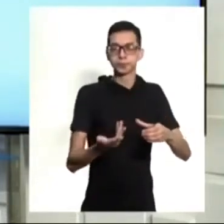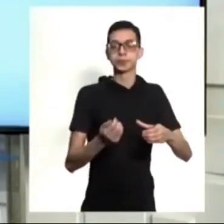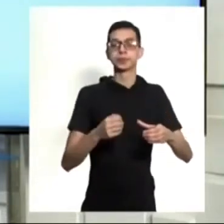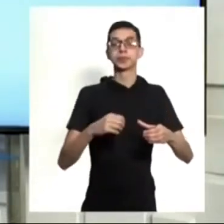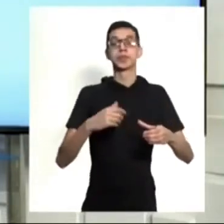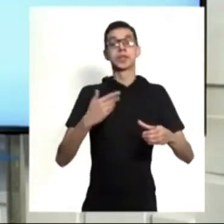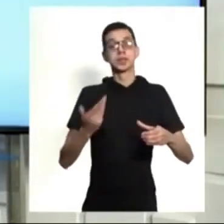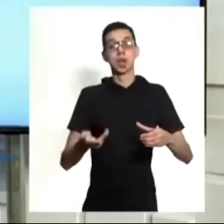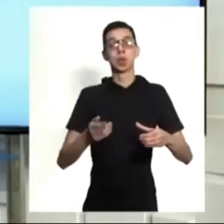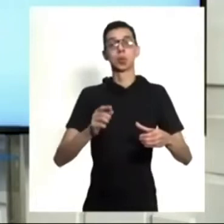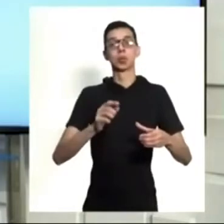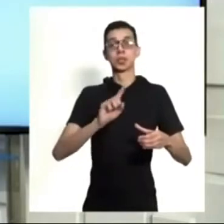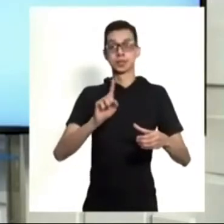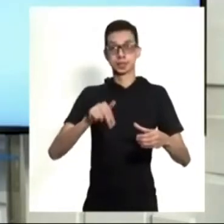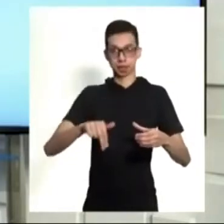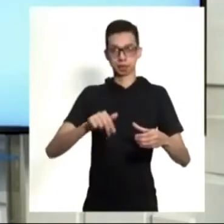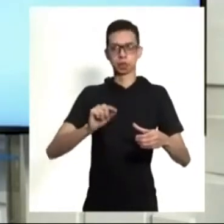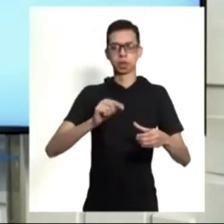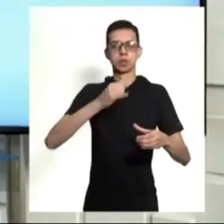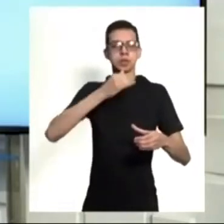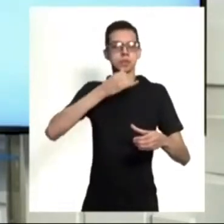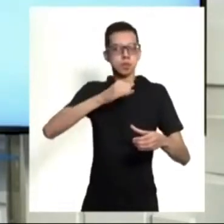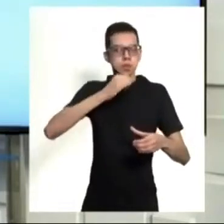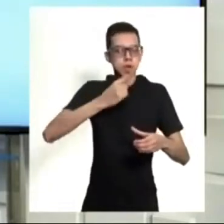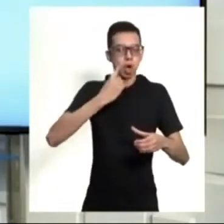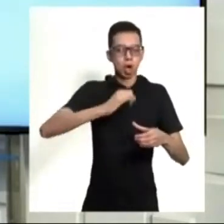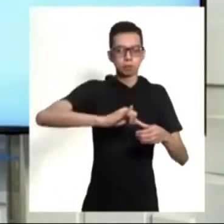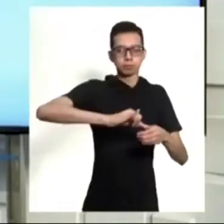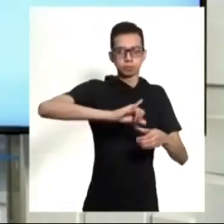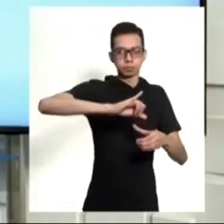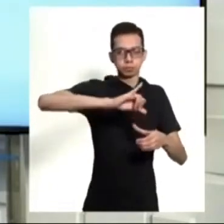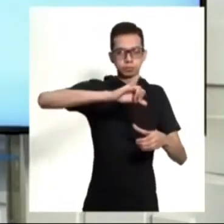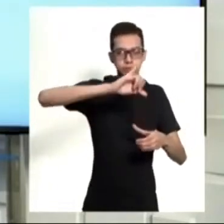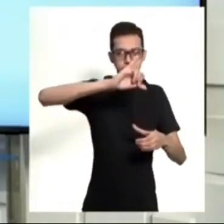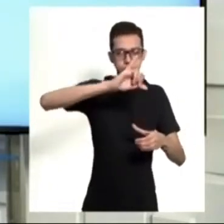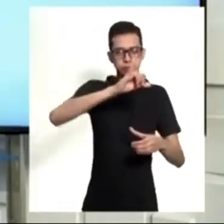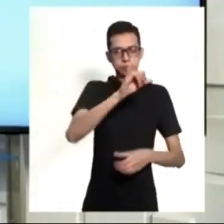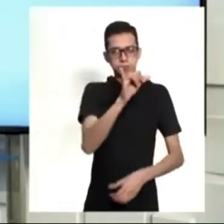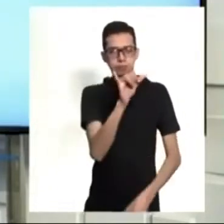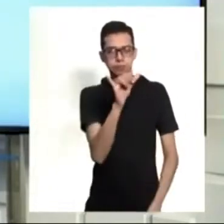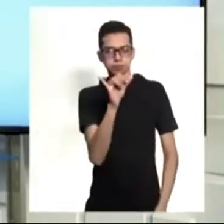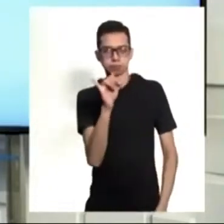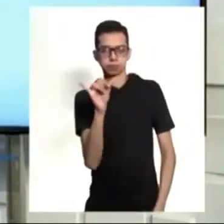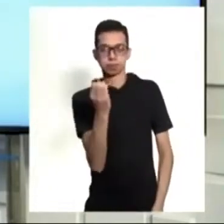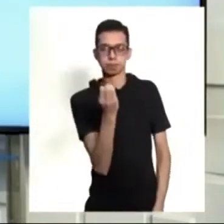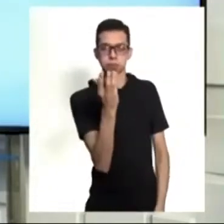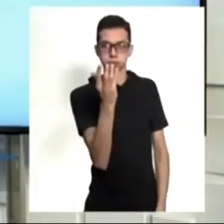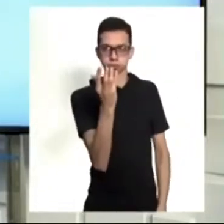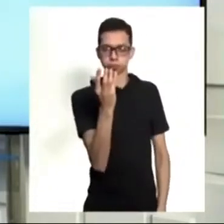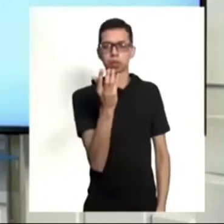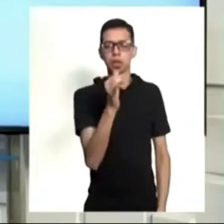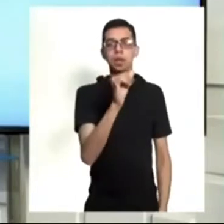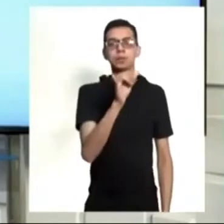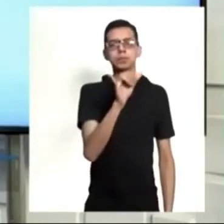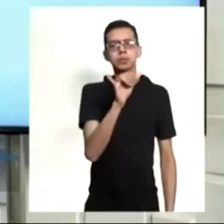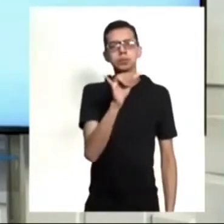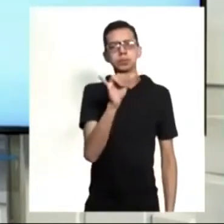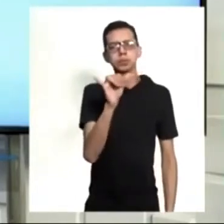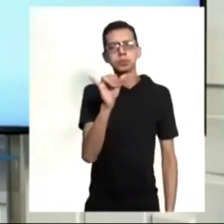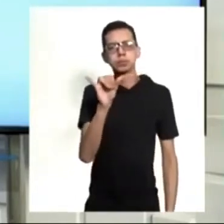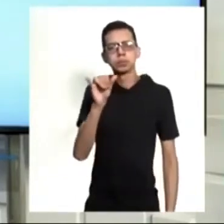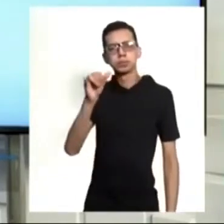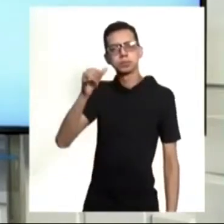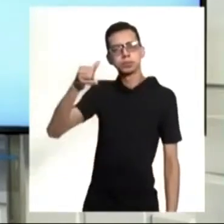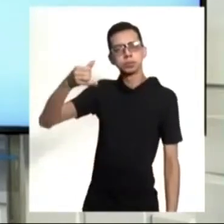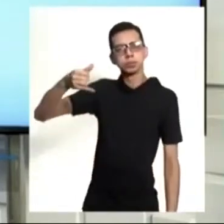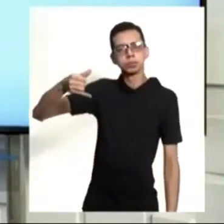esses elétrons. Esses elétrons vão passar pela lâmpada, lógico, promove o acendimento da lâmpada. E esses elétrons eles chegam no cobre. Só que na hora que ele chega no